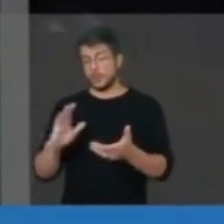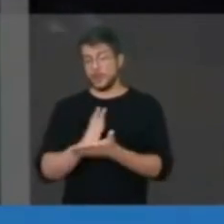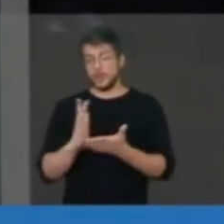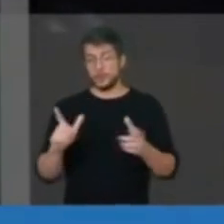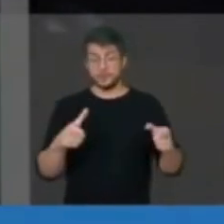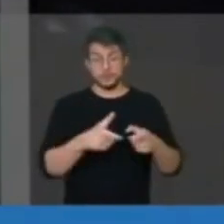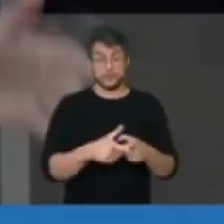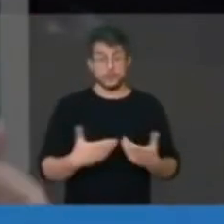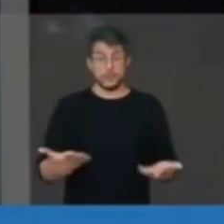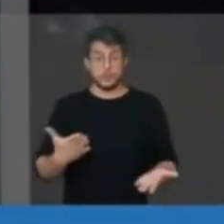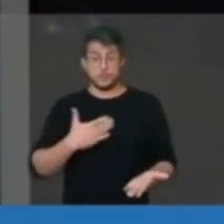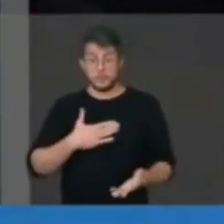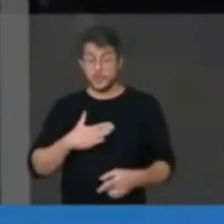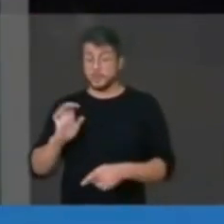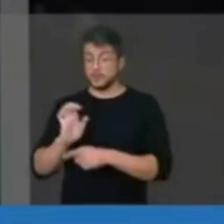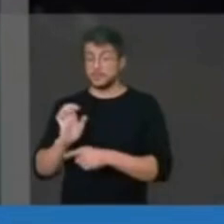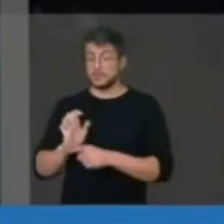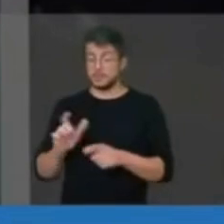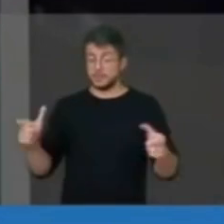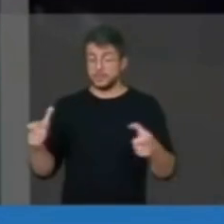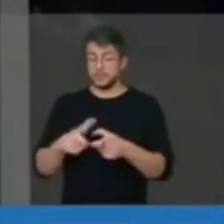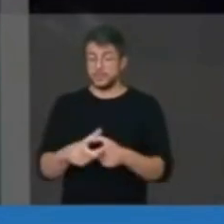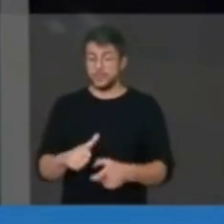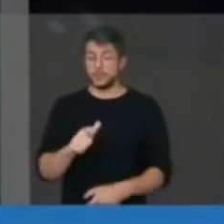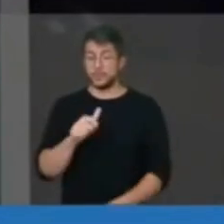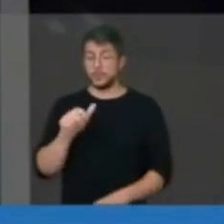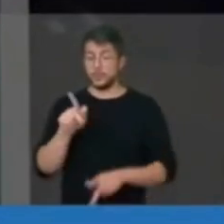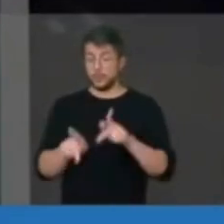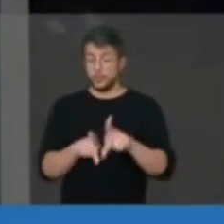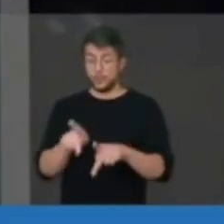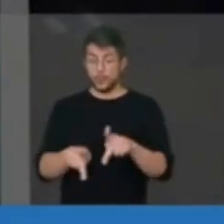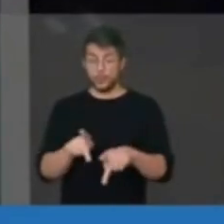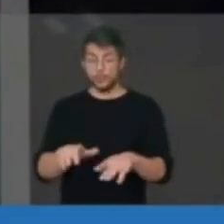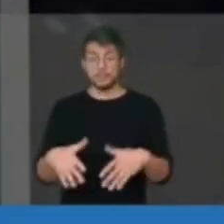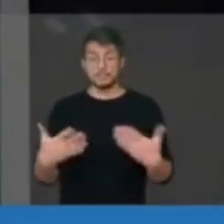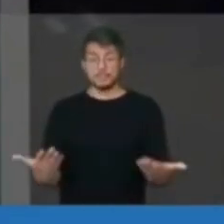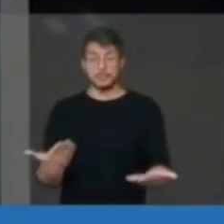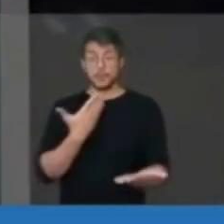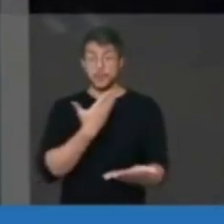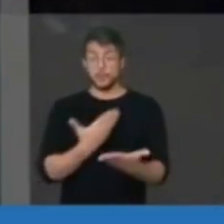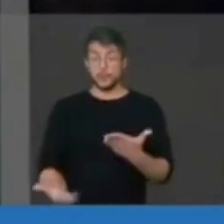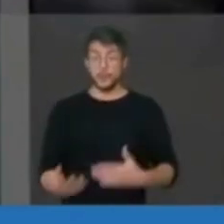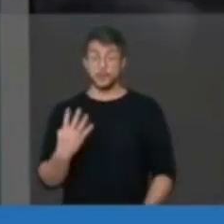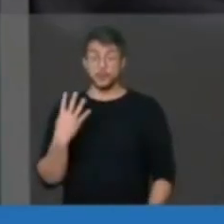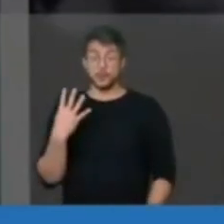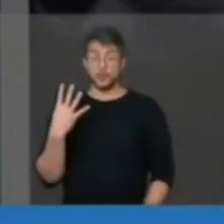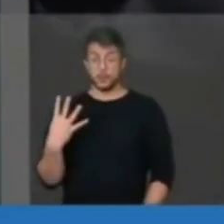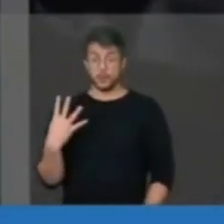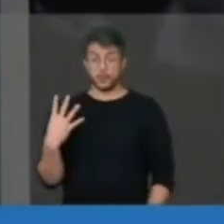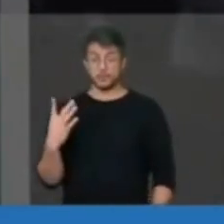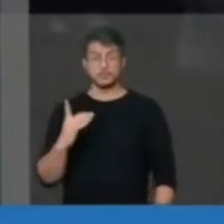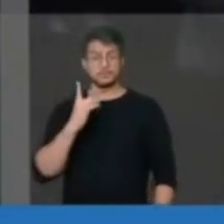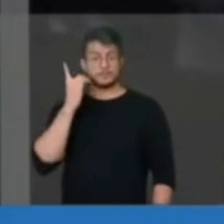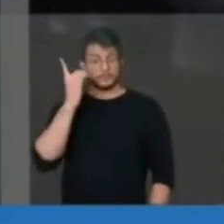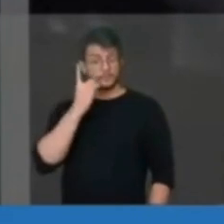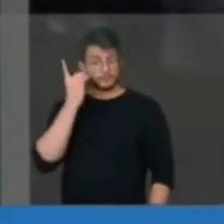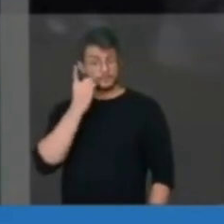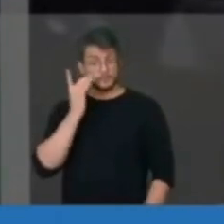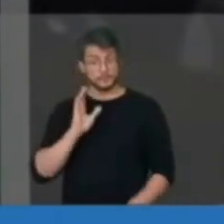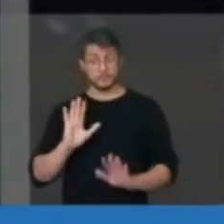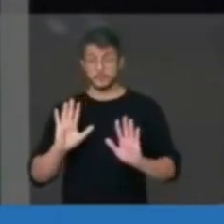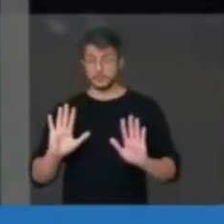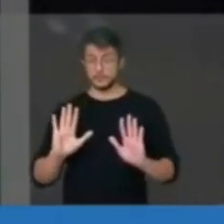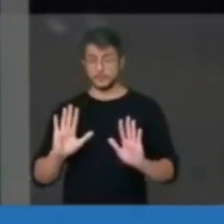houve uma redução da sua população e com isso meu estado perde 4 deputados. Isso é